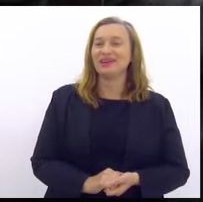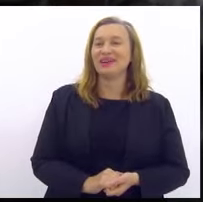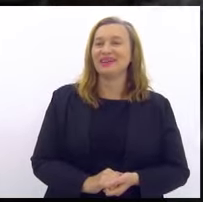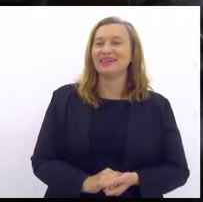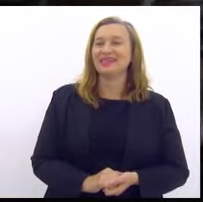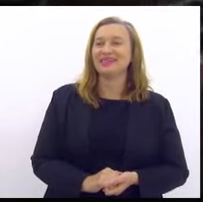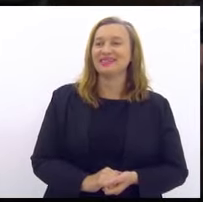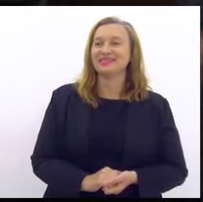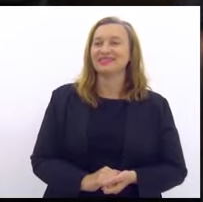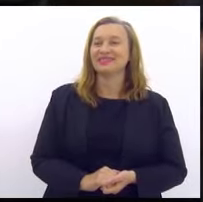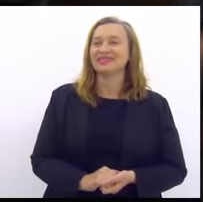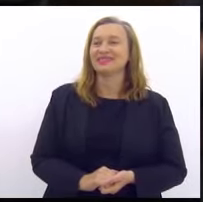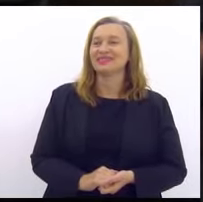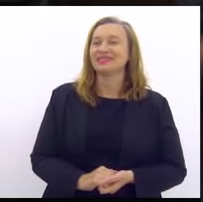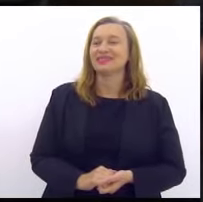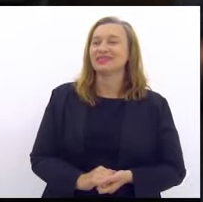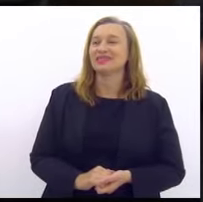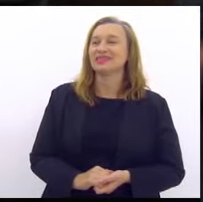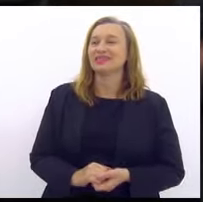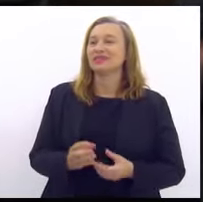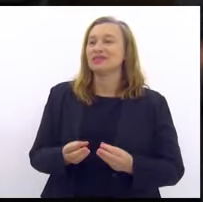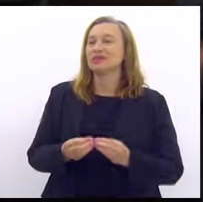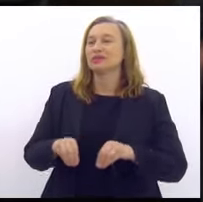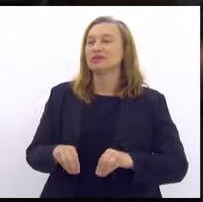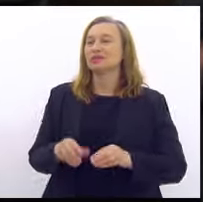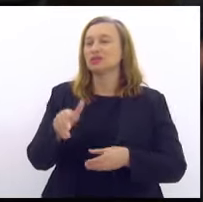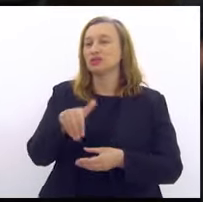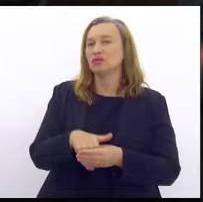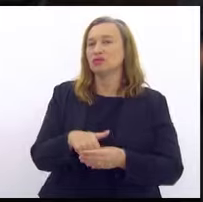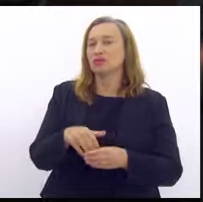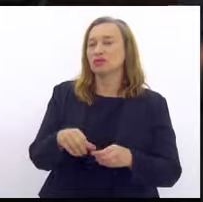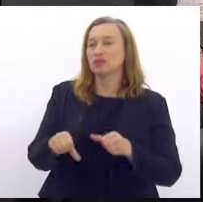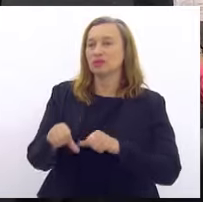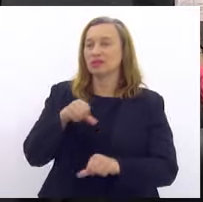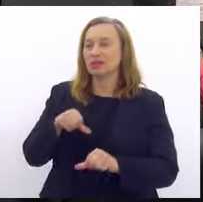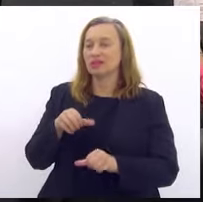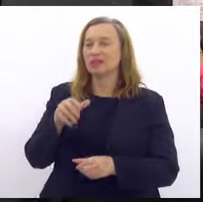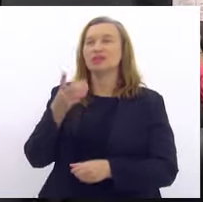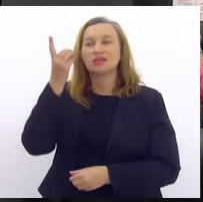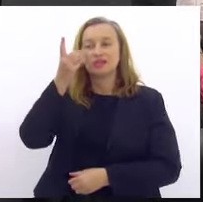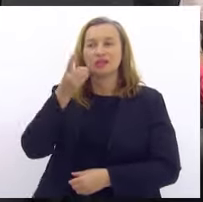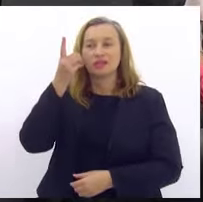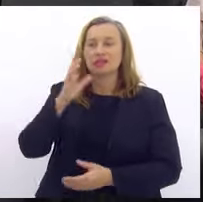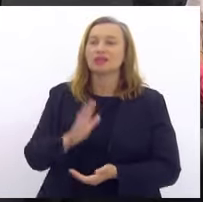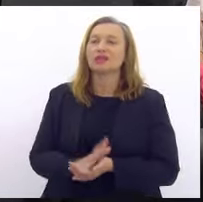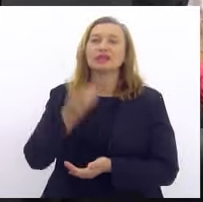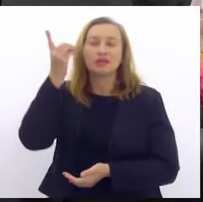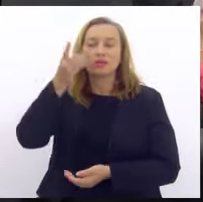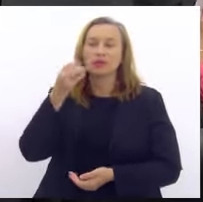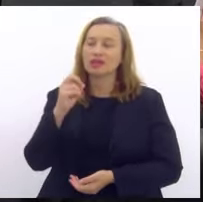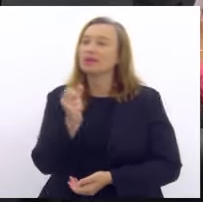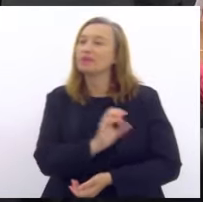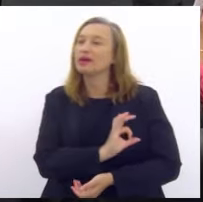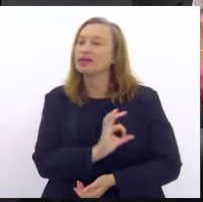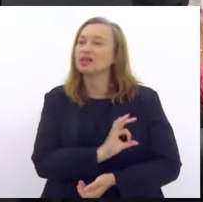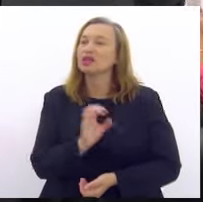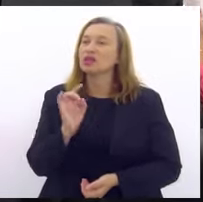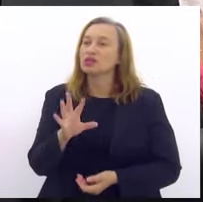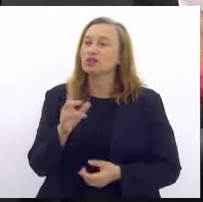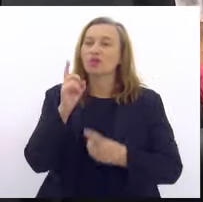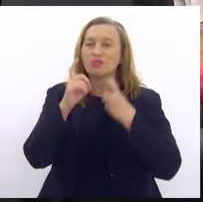Sem prejuízo do registro de voto contrário. Não, dos deputados. Isso aí já está consignado pelo deputado Luiz Paulo, deputada Marta. Presidente, é só